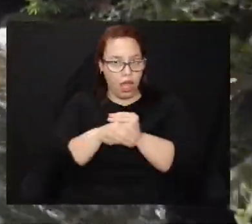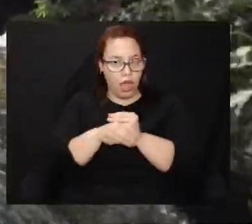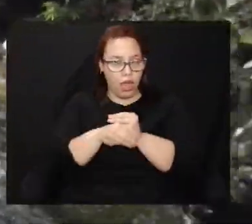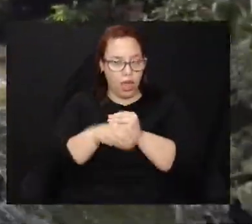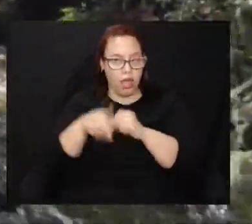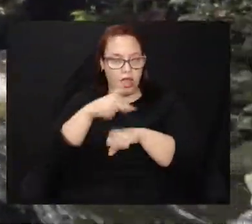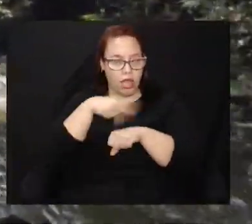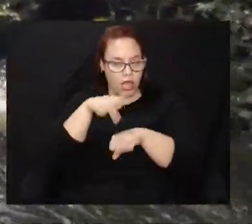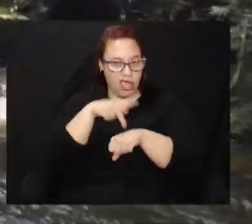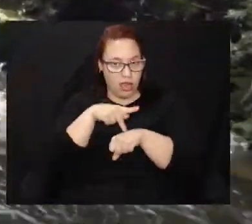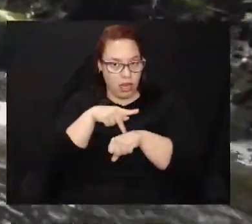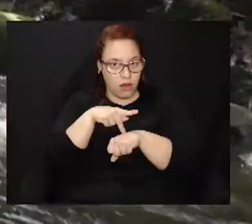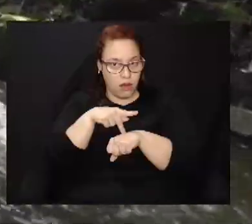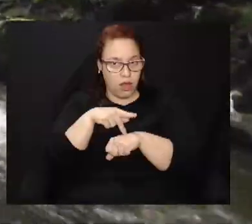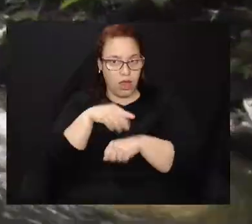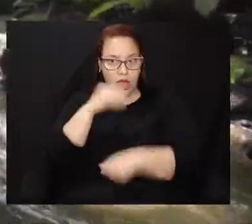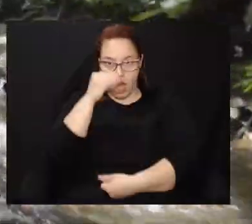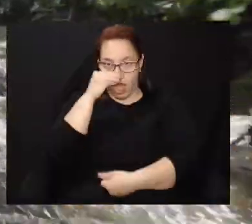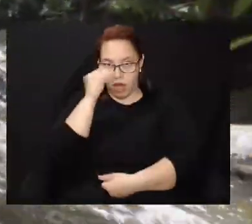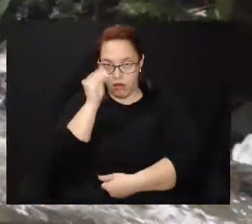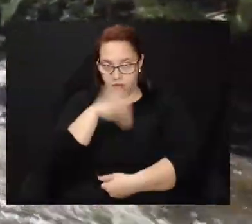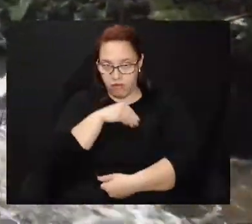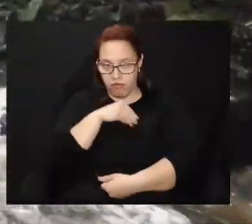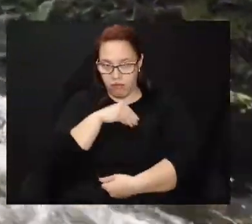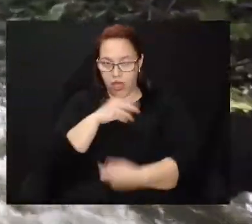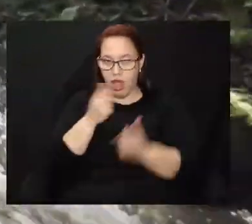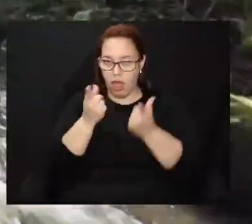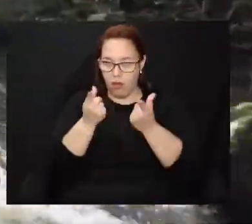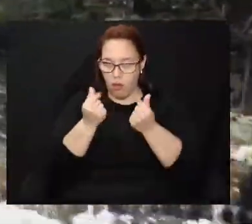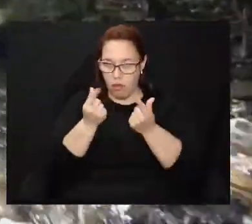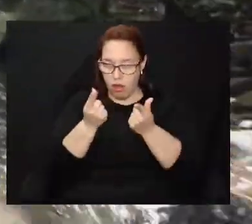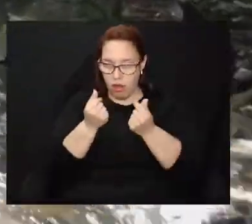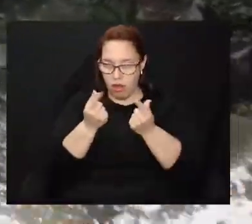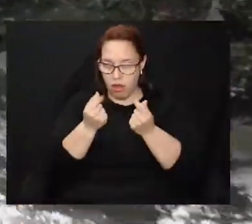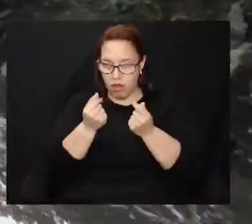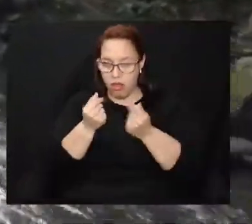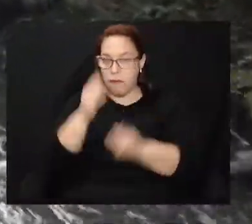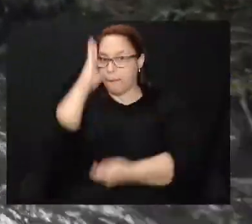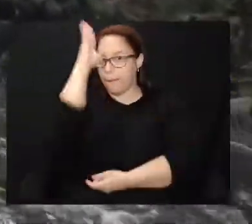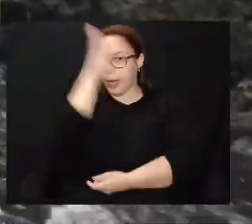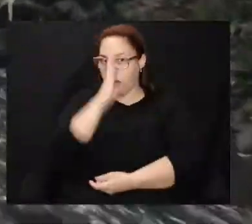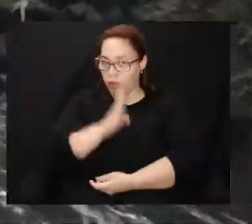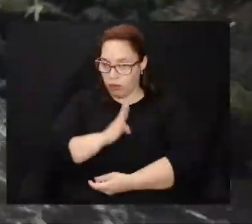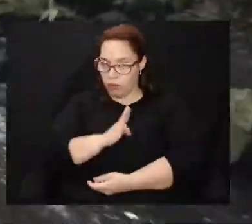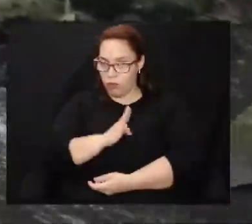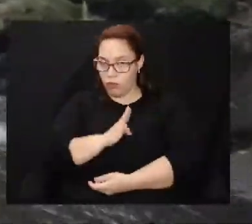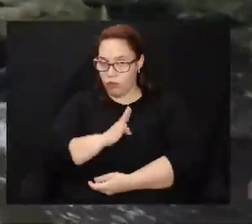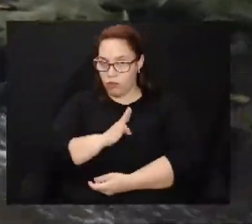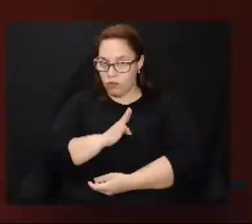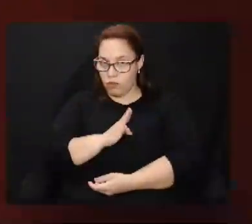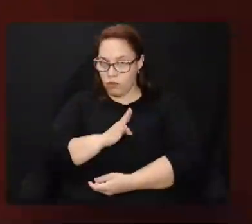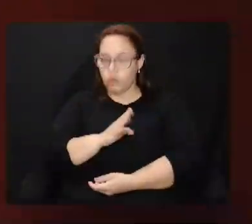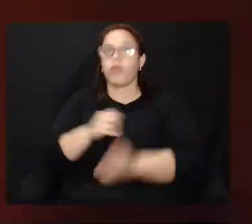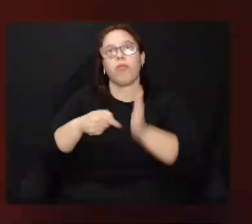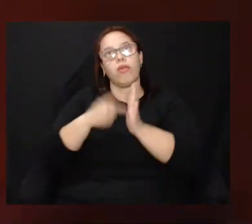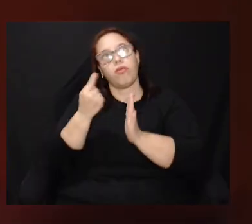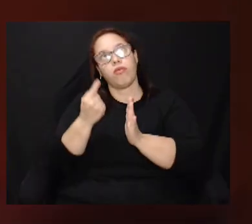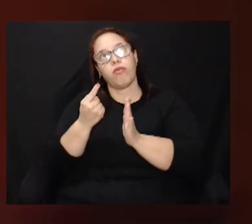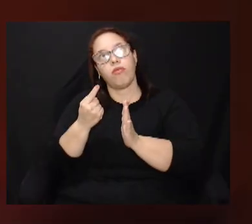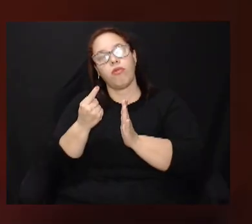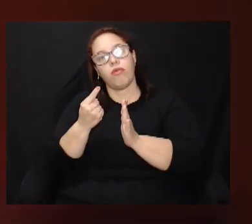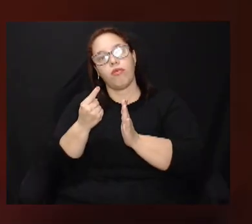a renúncia econômica que os brasileiros, primeiro renúncia que